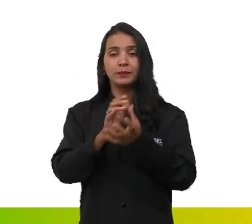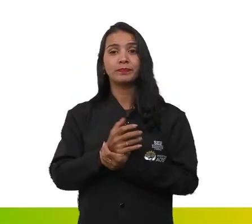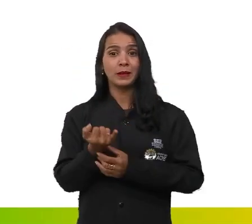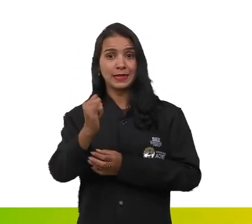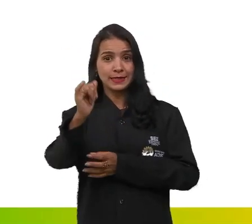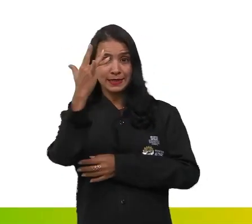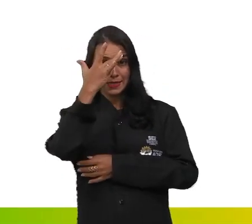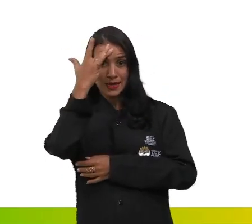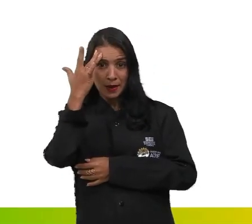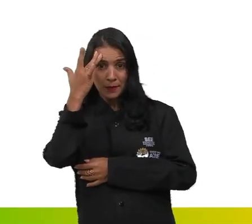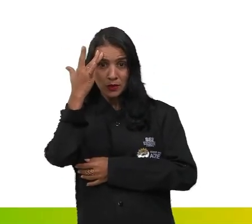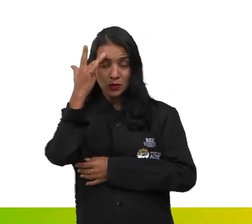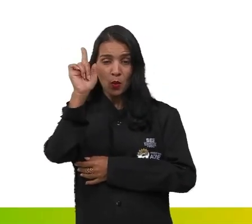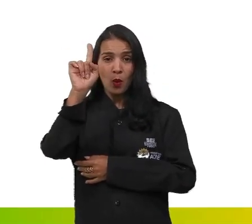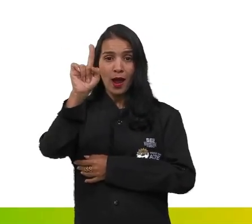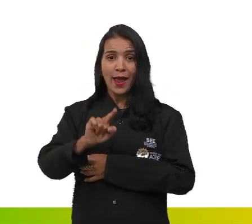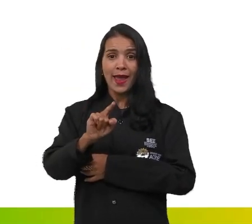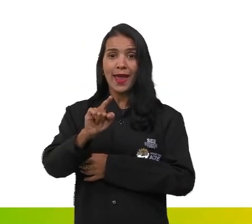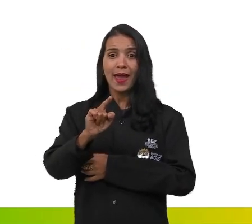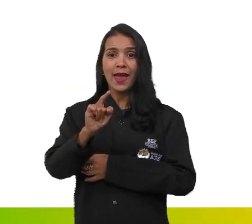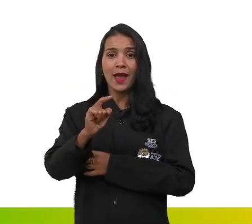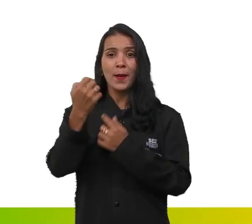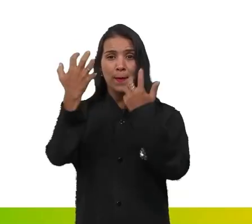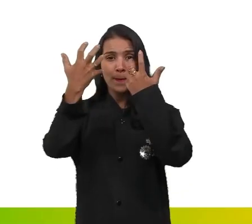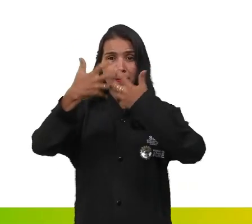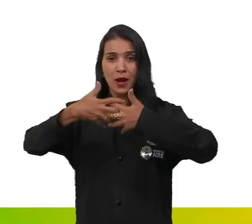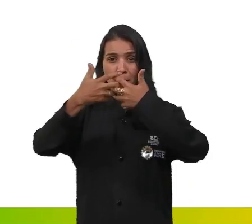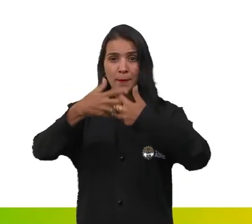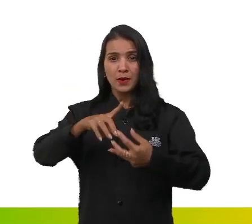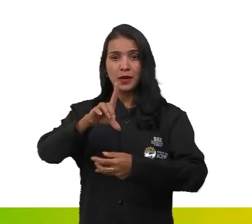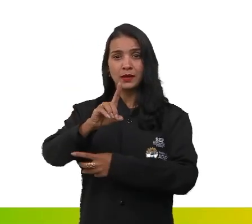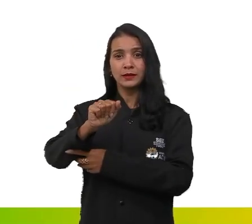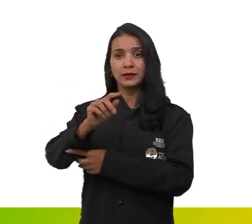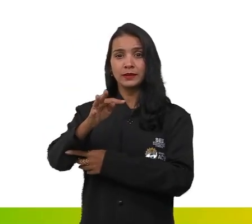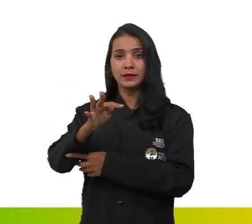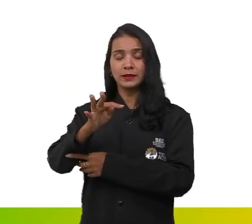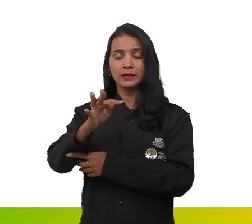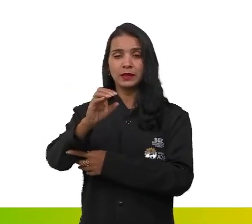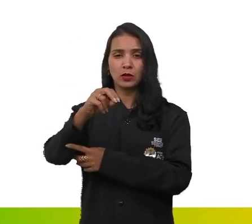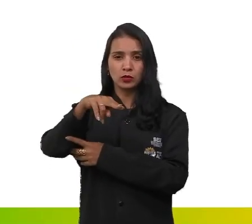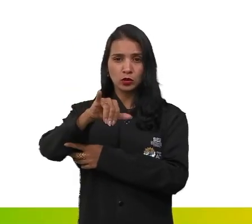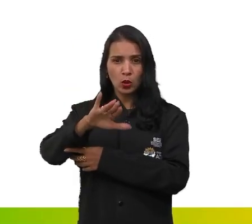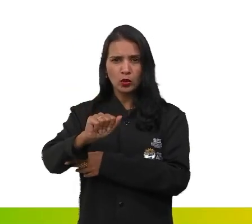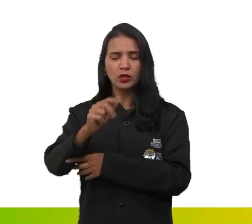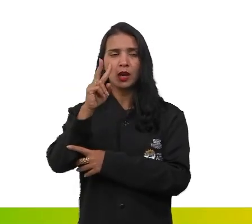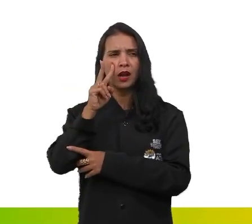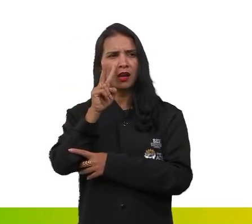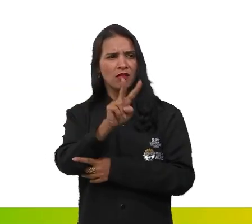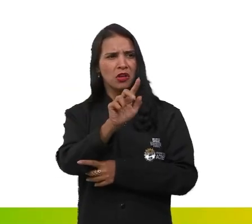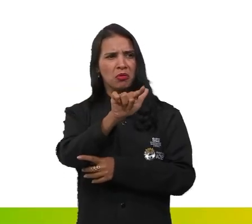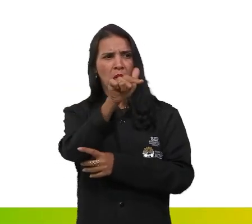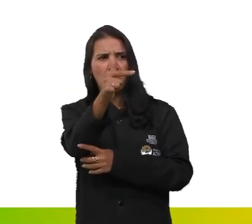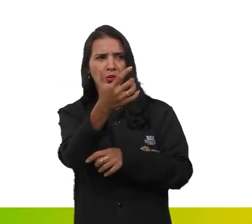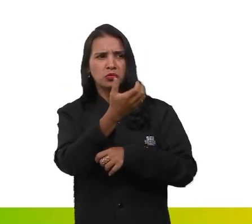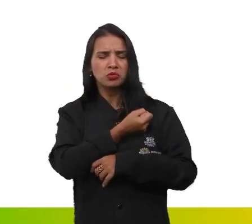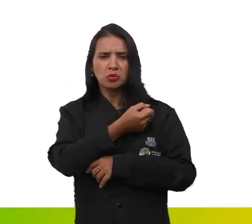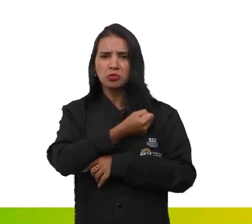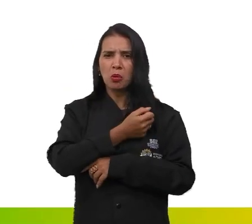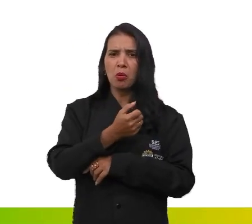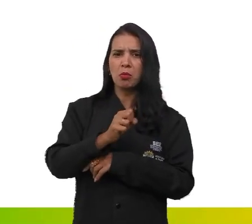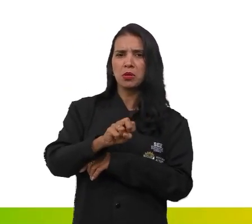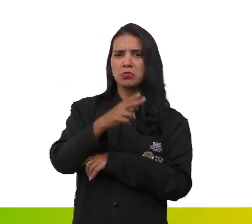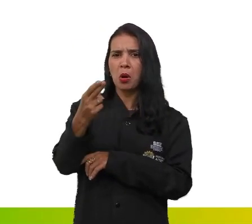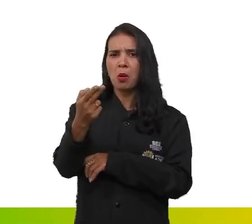tem dificuldade de distinguir. Ou ela vê outro número, ou ela não vê nada, ou